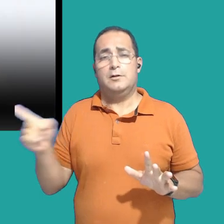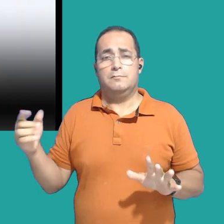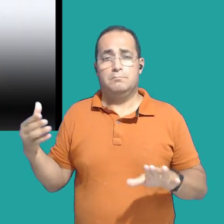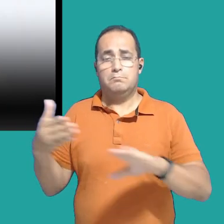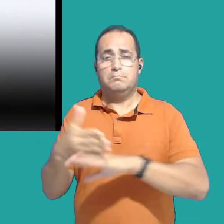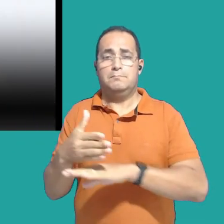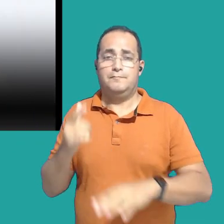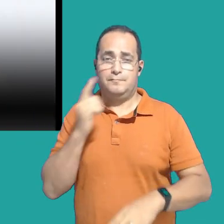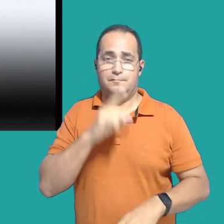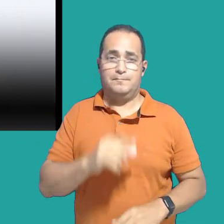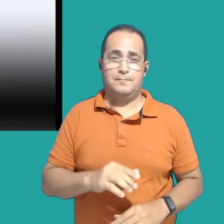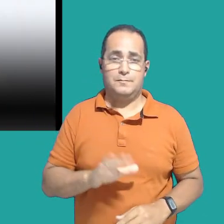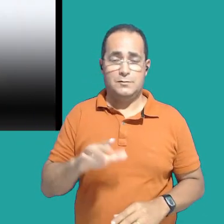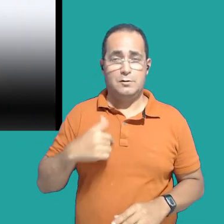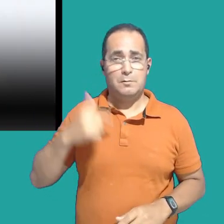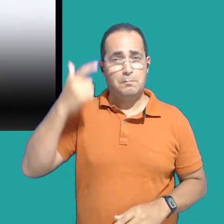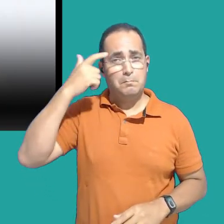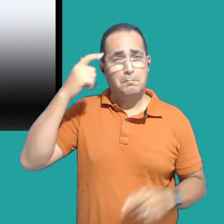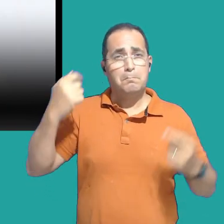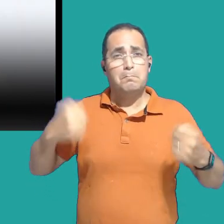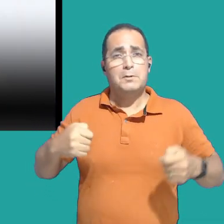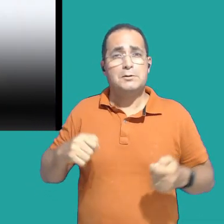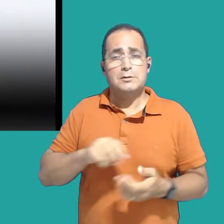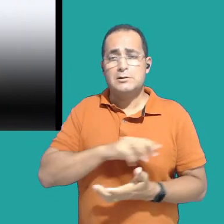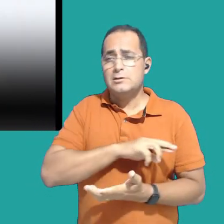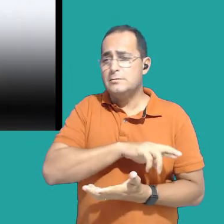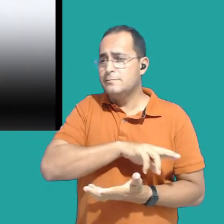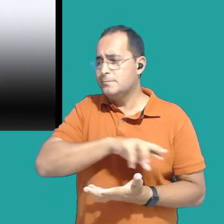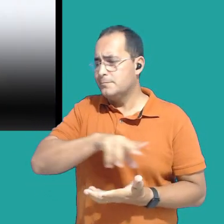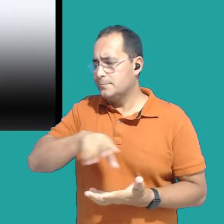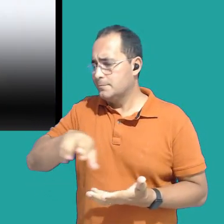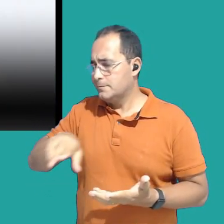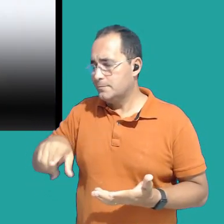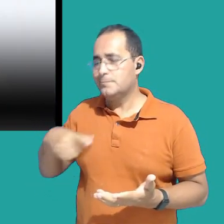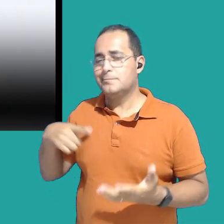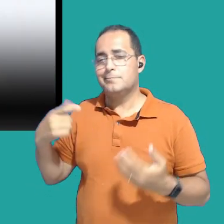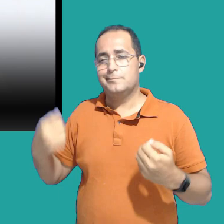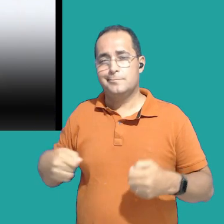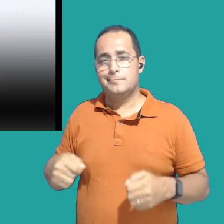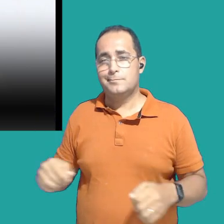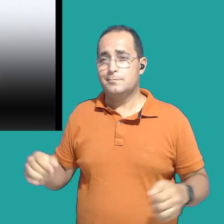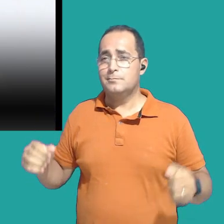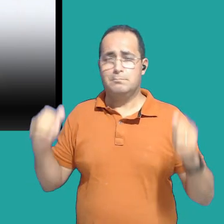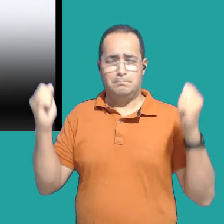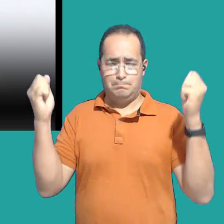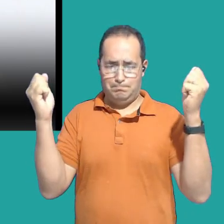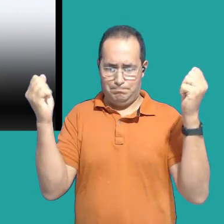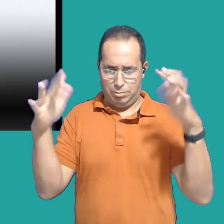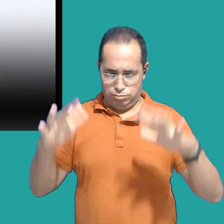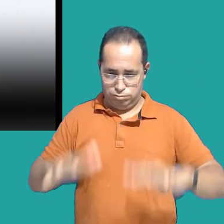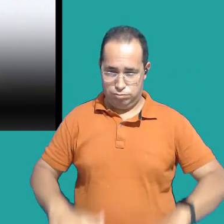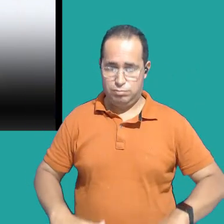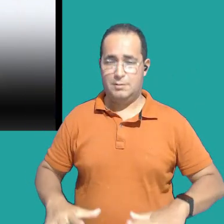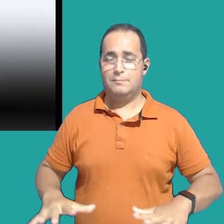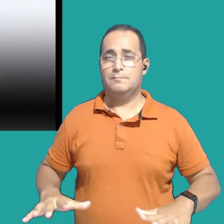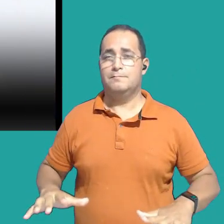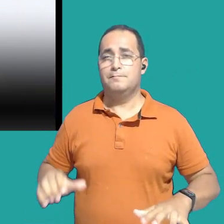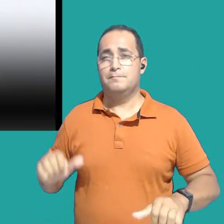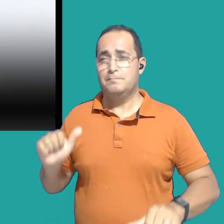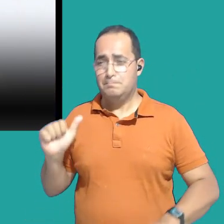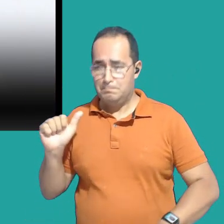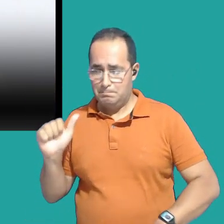eu acho que eu penso nisso aí. Então, o que é que precisa? Precisa de todas as dimensões. Destruir